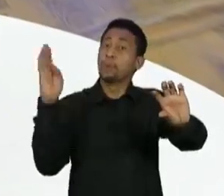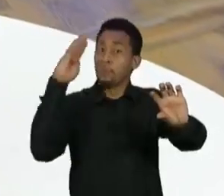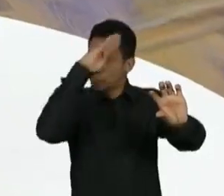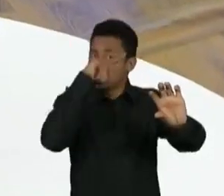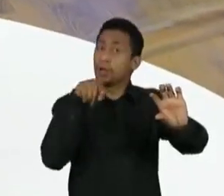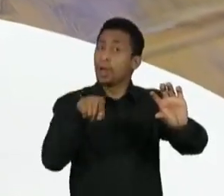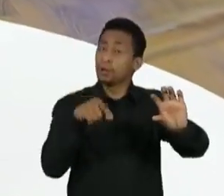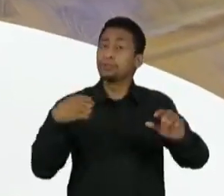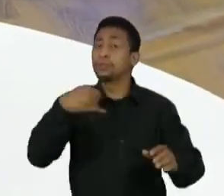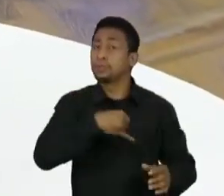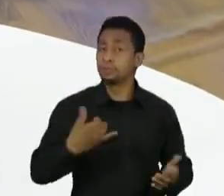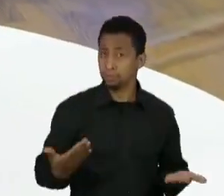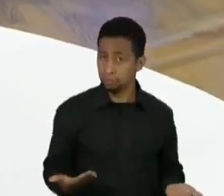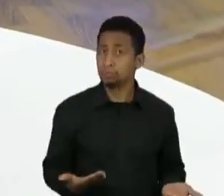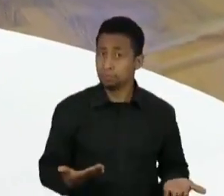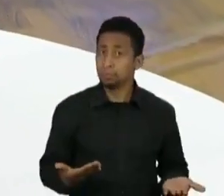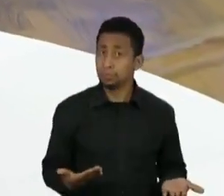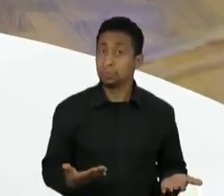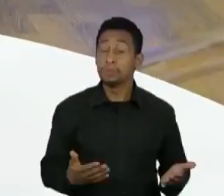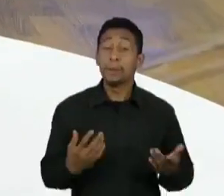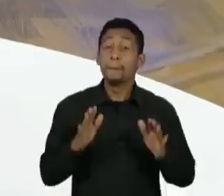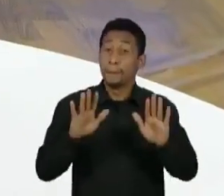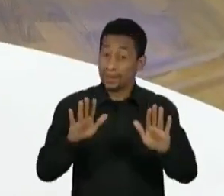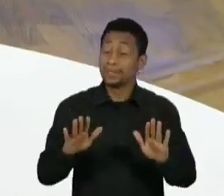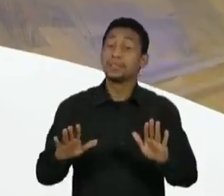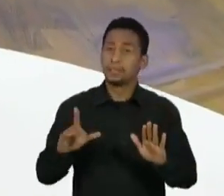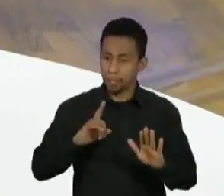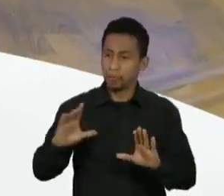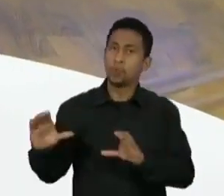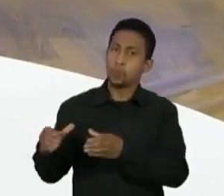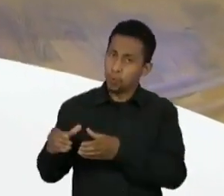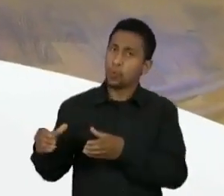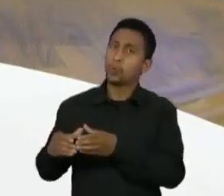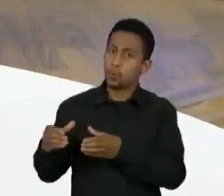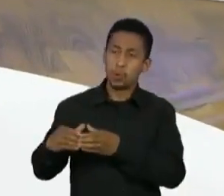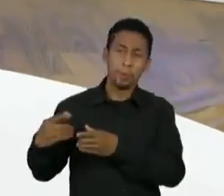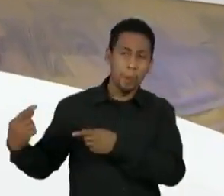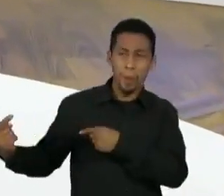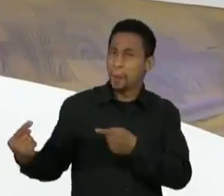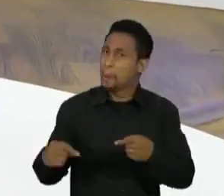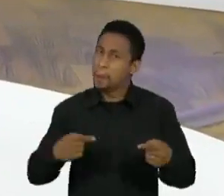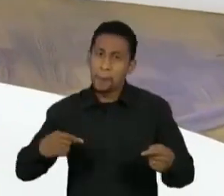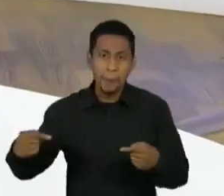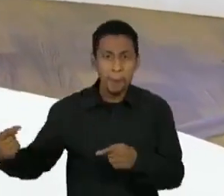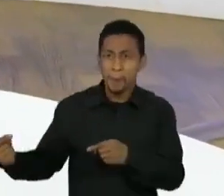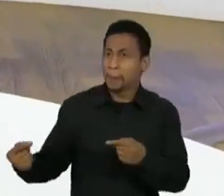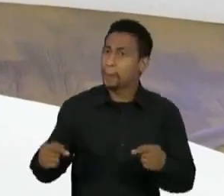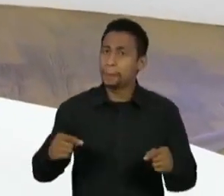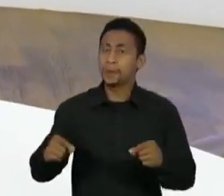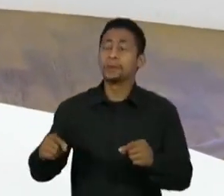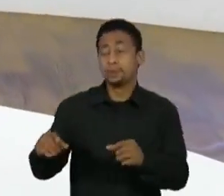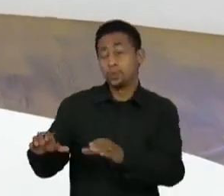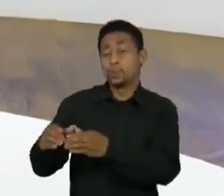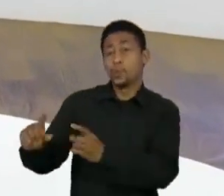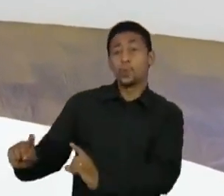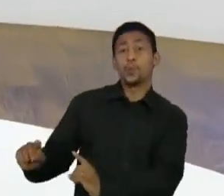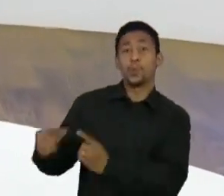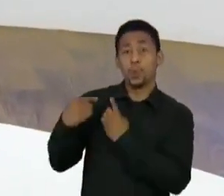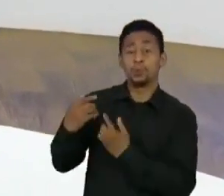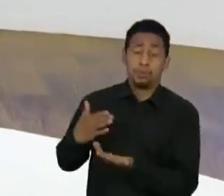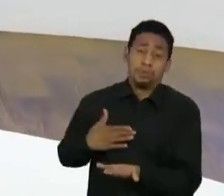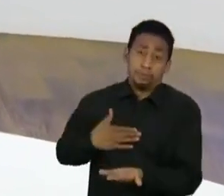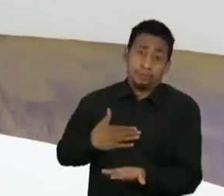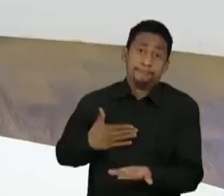oposição ferocíssima, né? Ilegítima. Até interessante, eu não achava ilegítima a oposição. Os que perderam o poder se